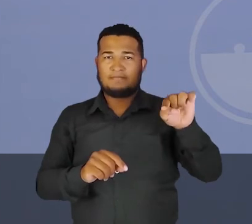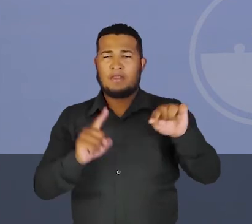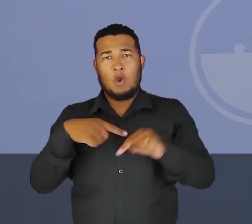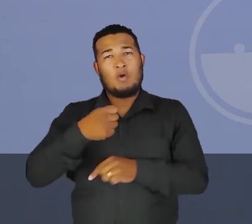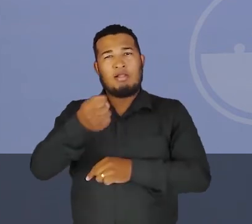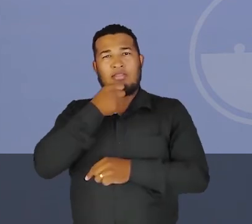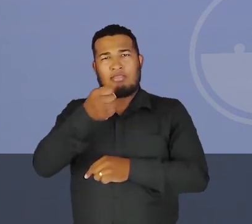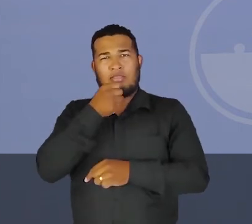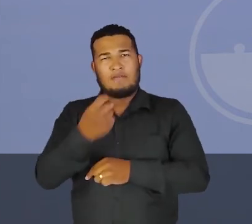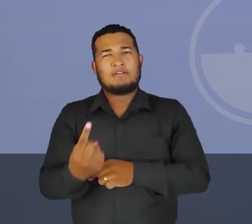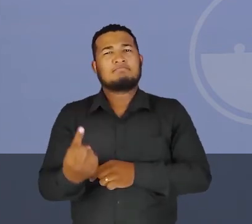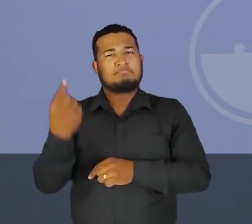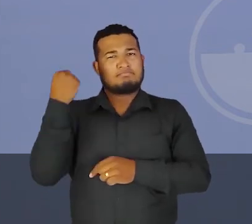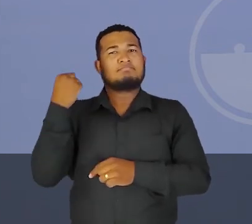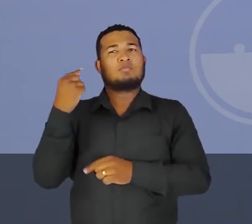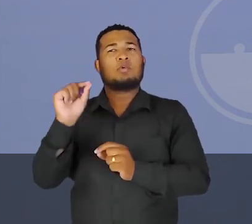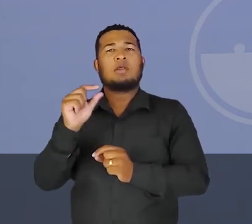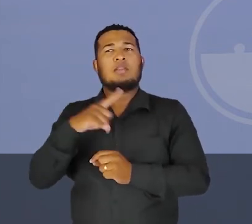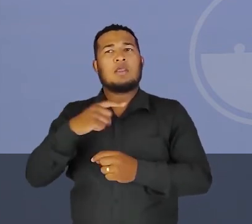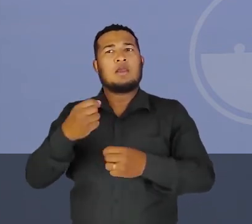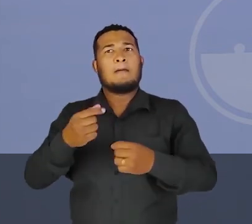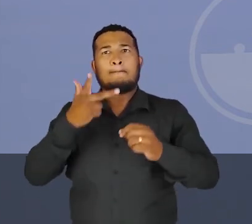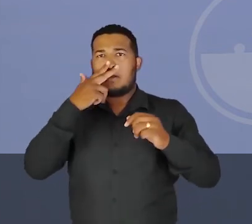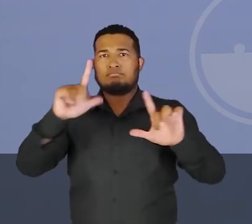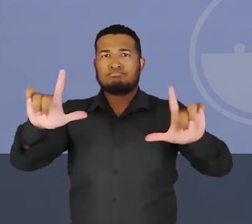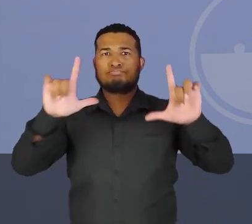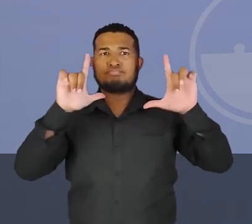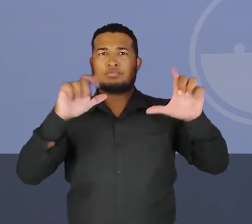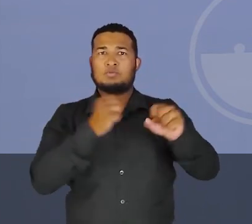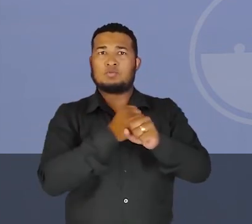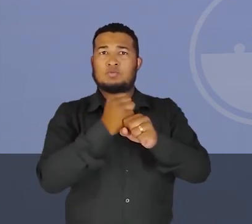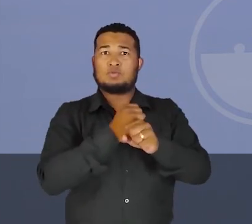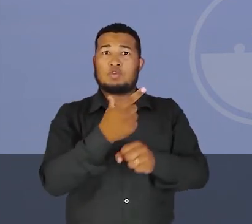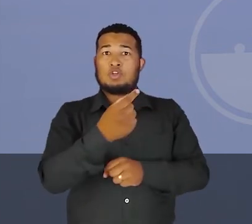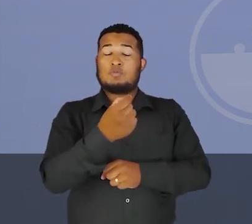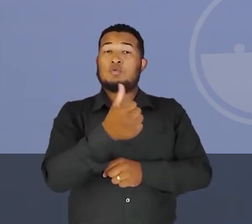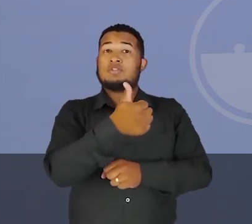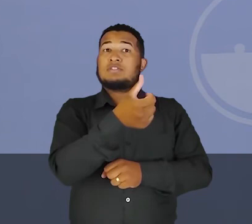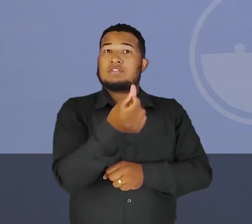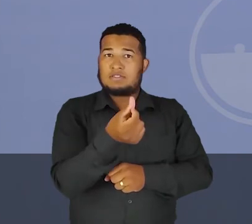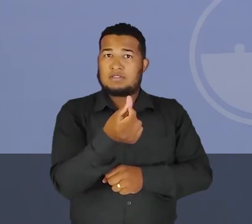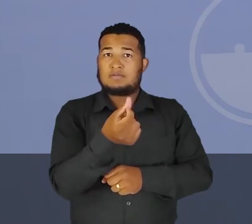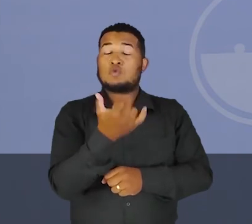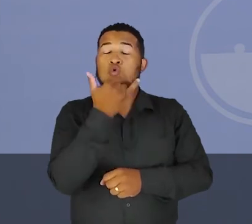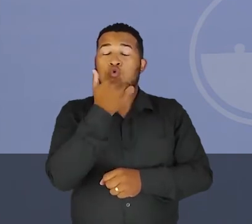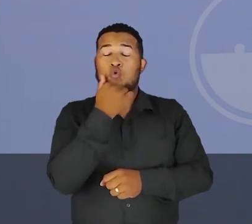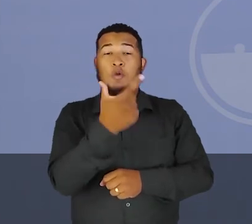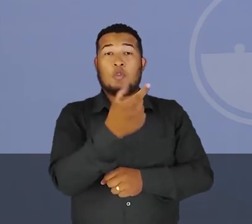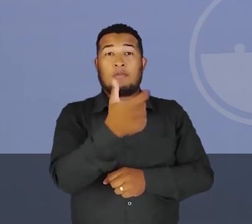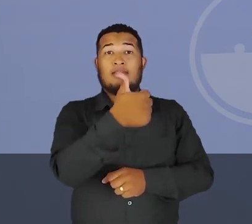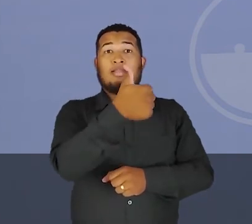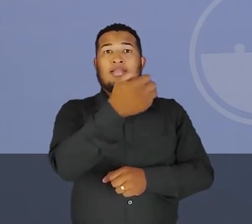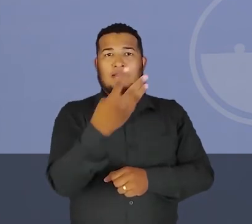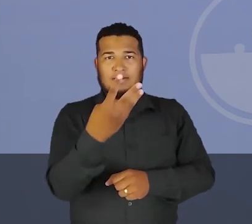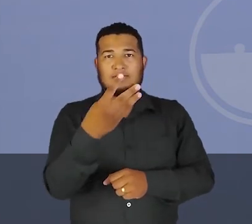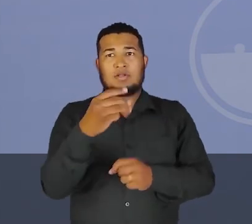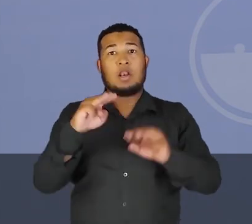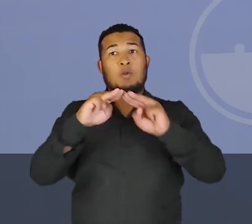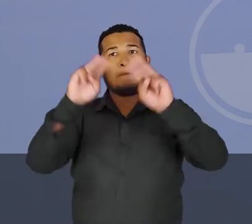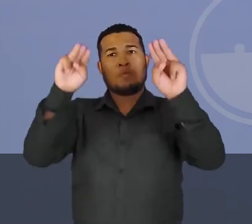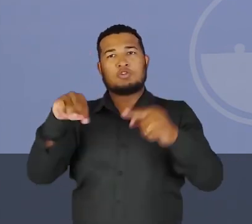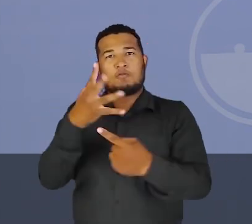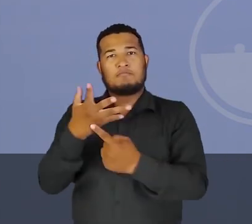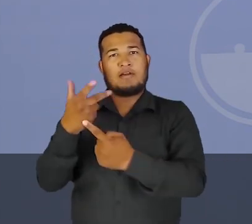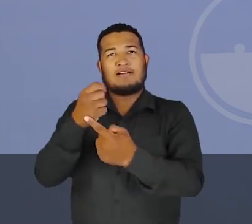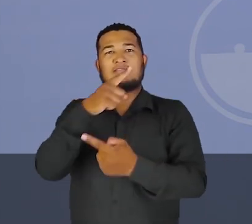com ele durante uma exposição que ele teve em 2013, que ele fez, desculpa, em 2013, no Museu de Arte do Espírito Santo, que